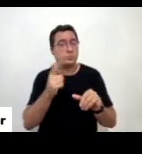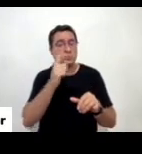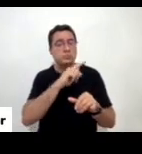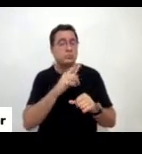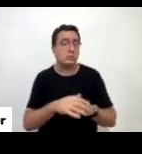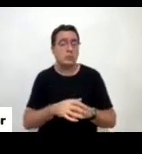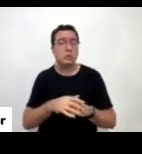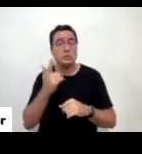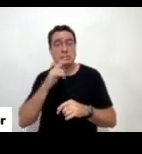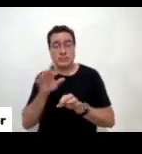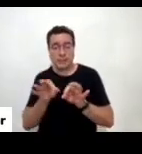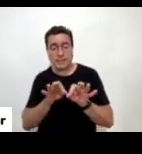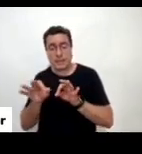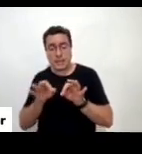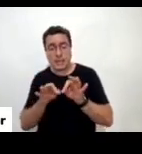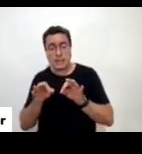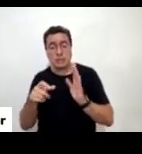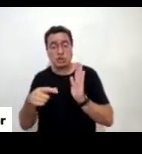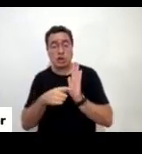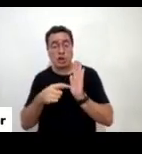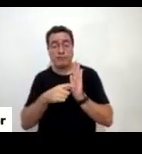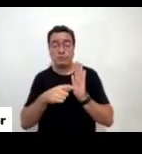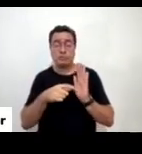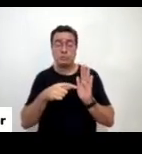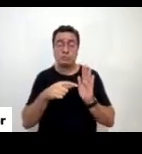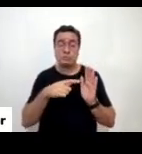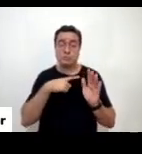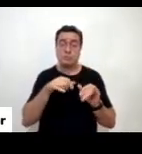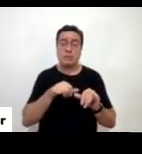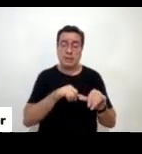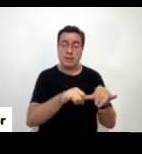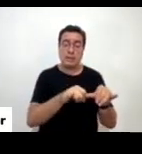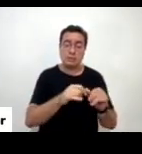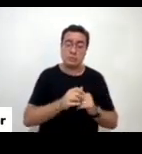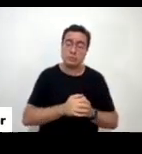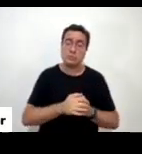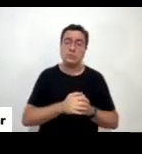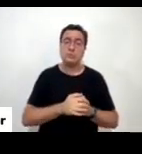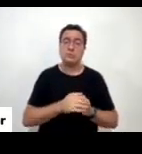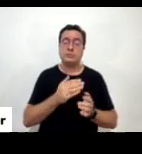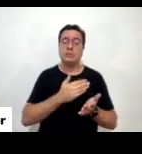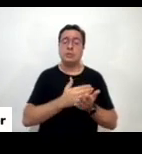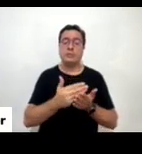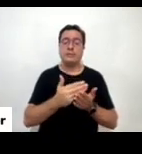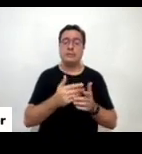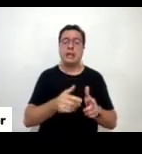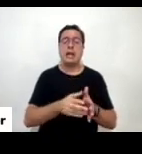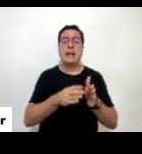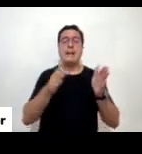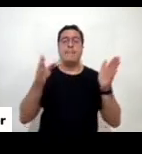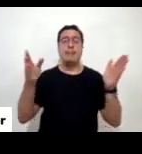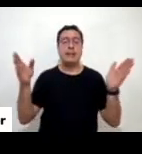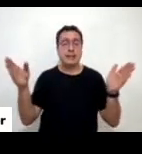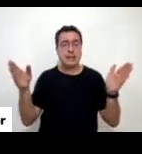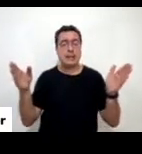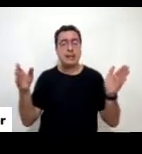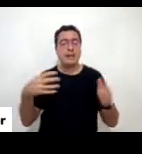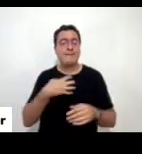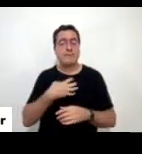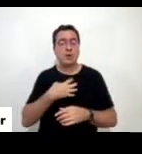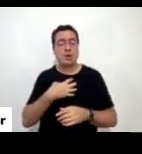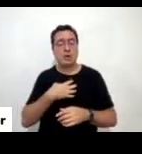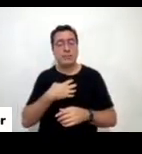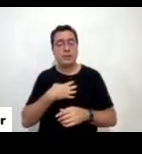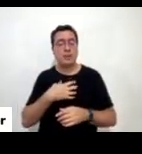quando você começa a implementar software para aquele supermercado em si, você começa a ampliar a forma com